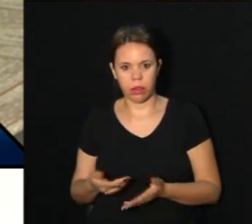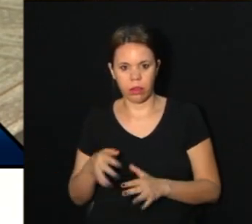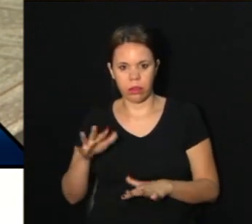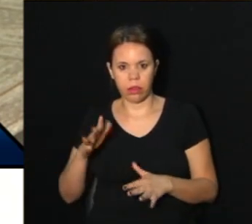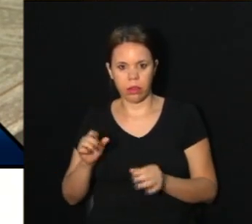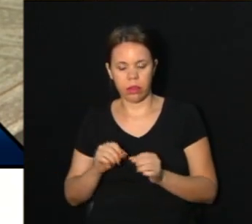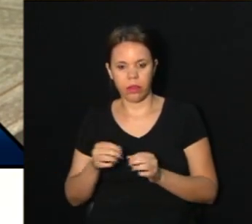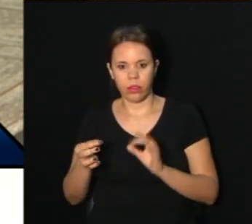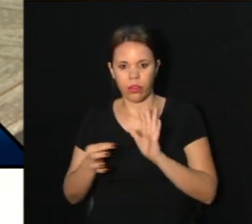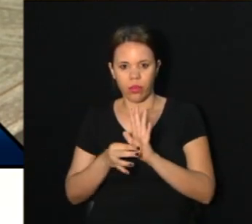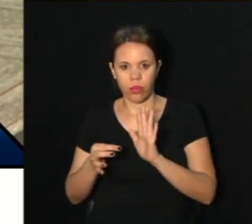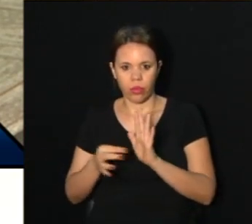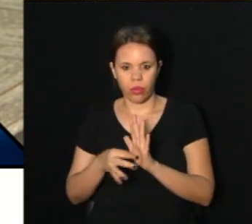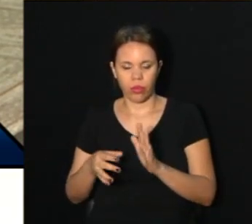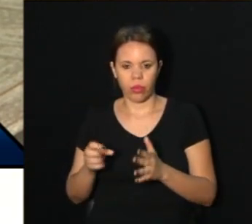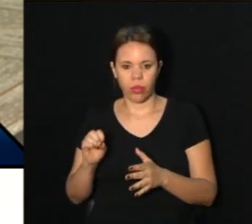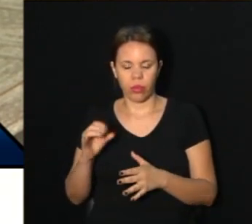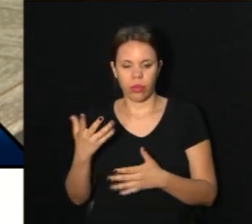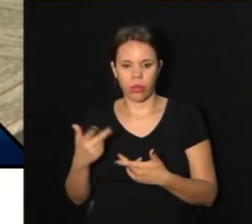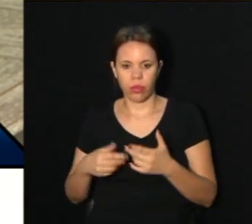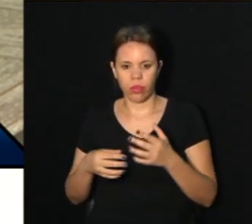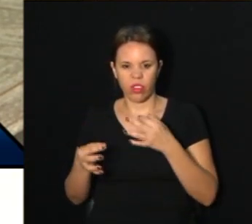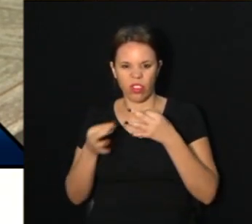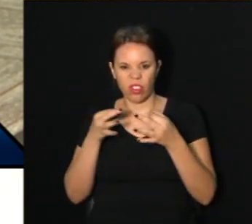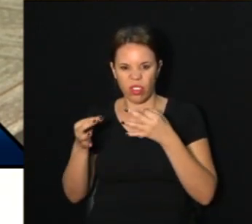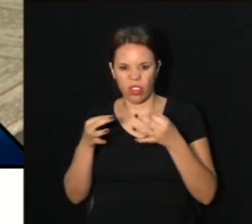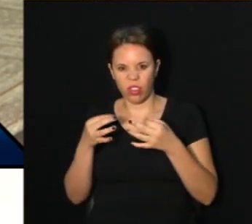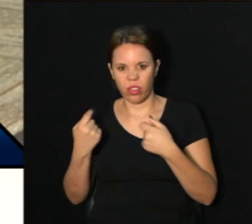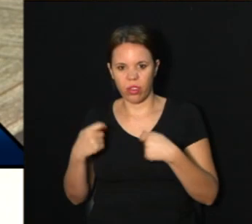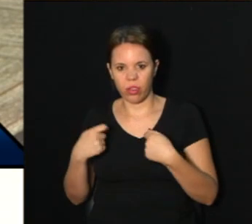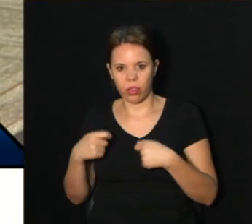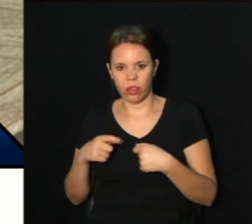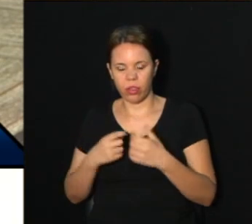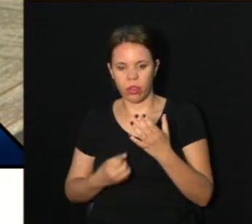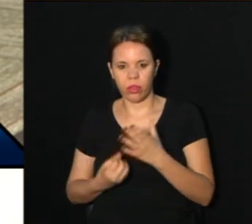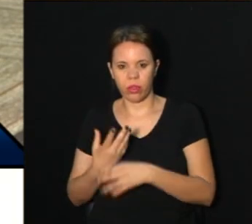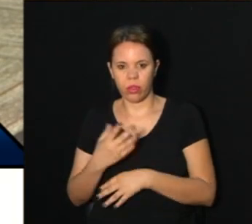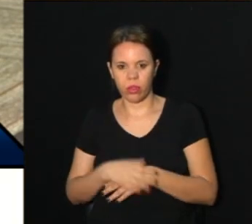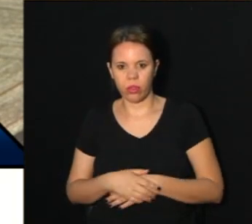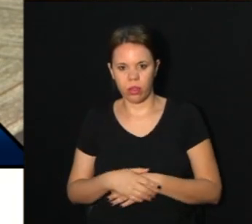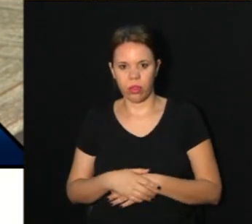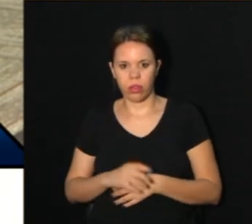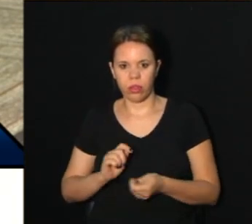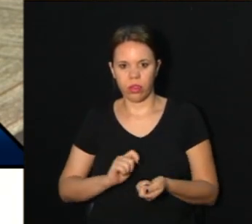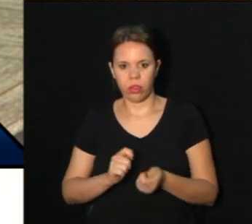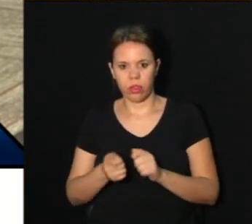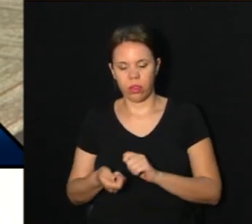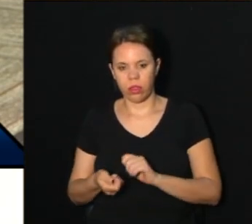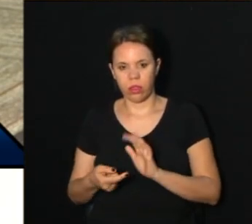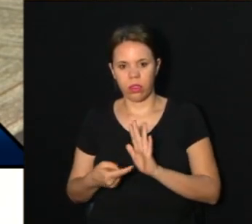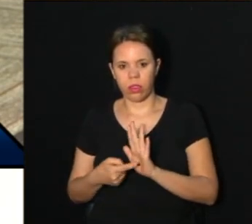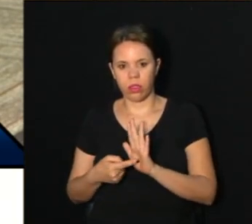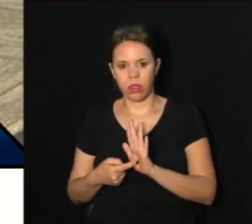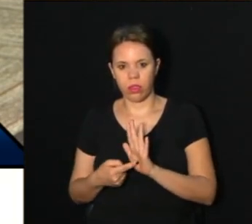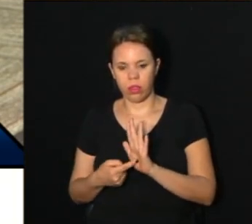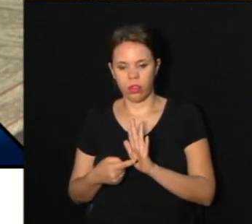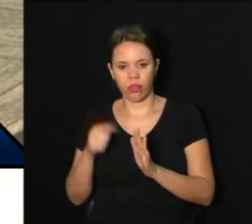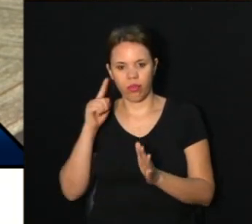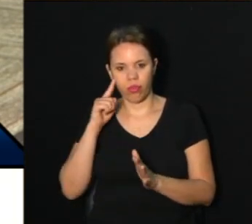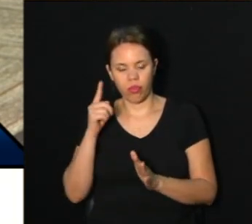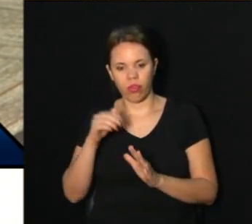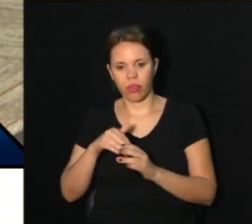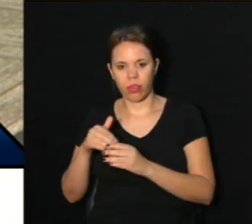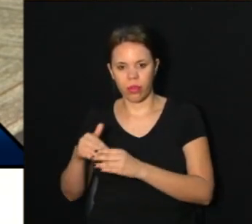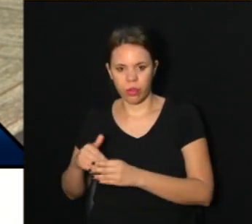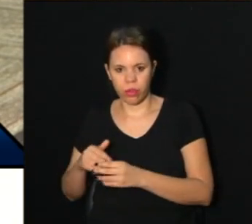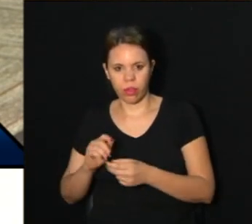fazer sugestões, caso algumas críticas, algumas necessidades ocorram, para adequar, para apresentarmos no dia da votação um